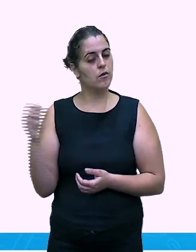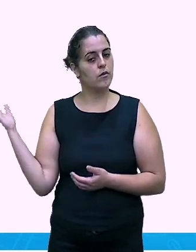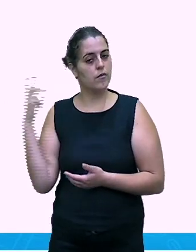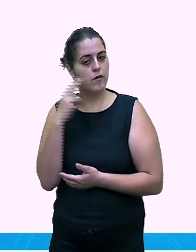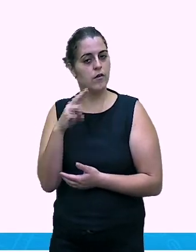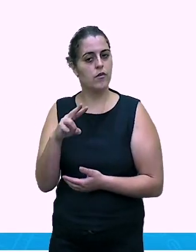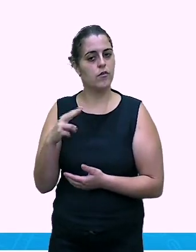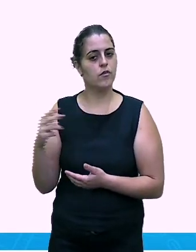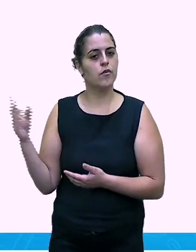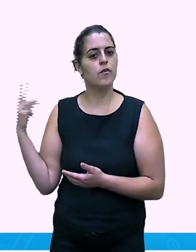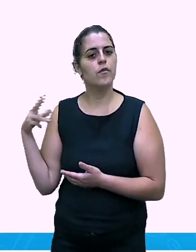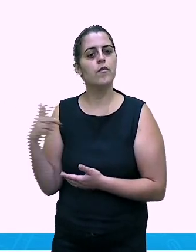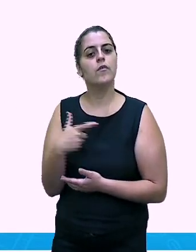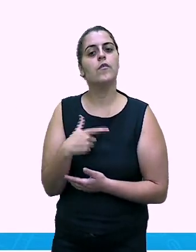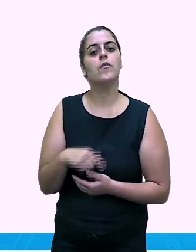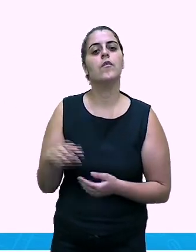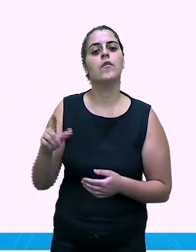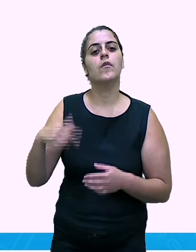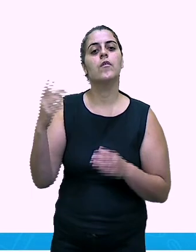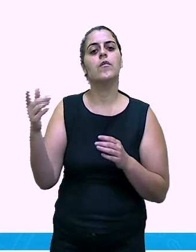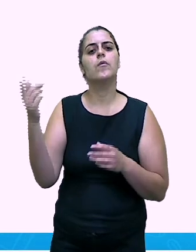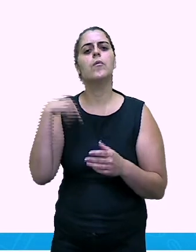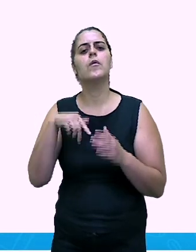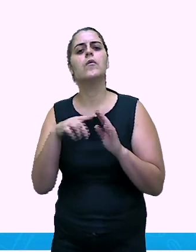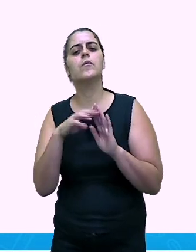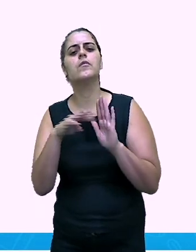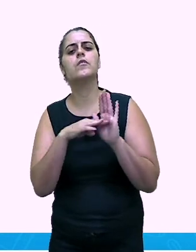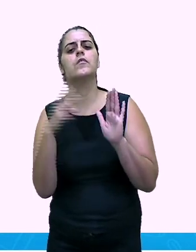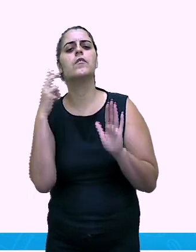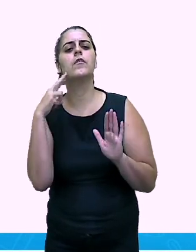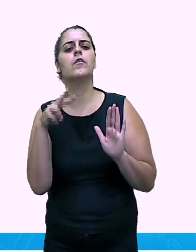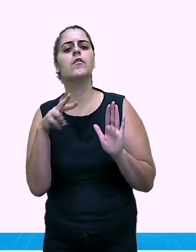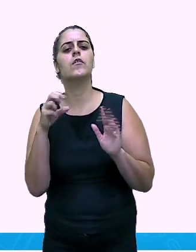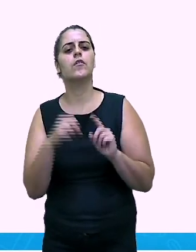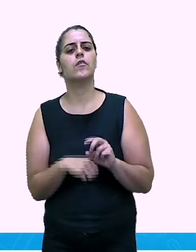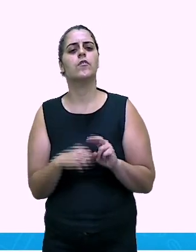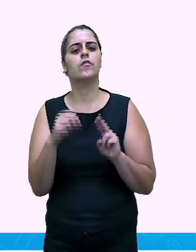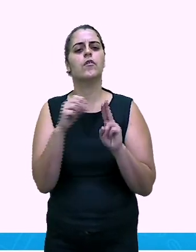agora? Descer o próximo número 2, que está aqui na dezena.